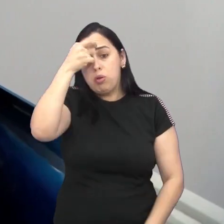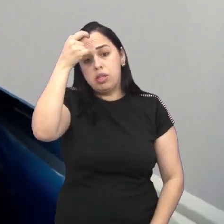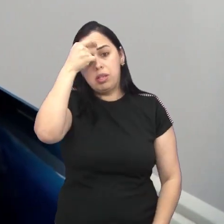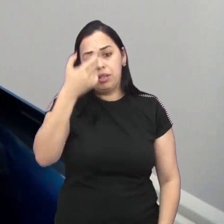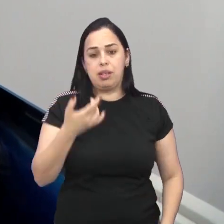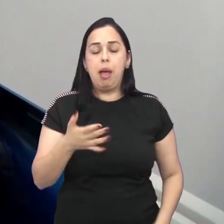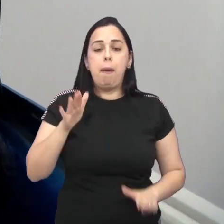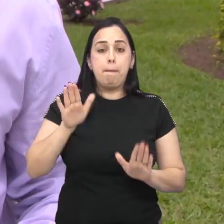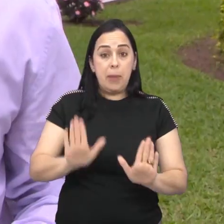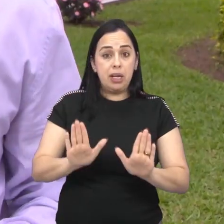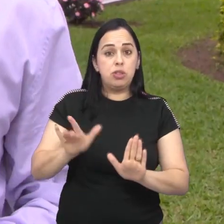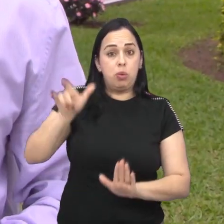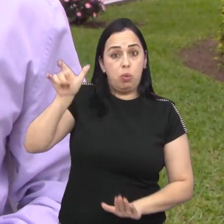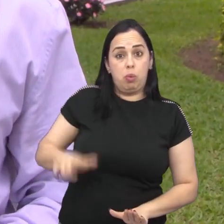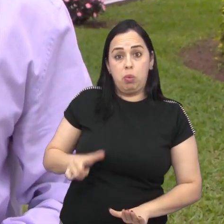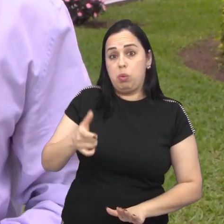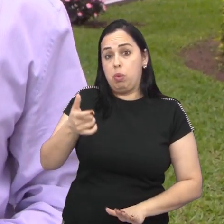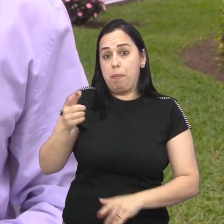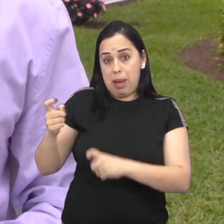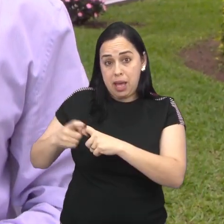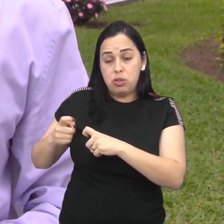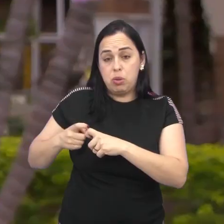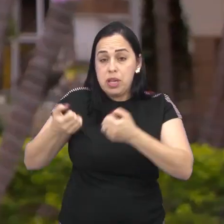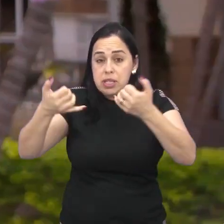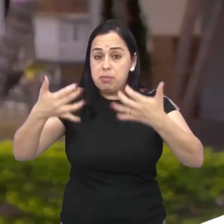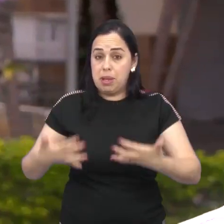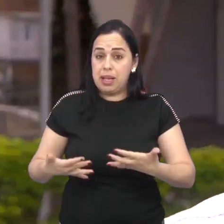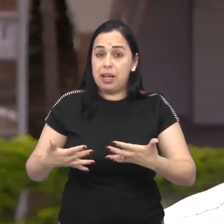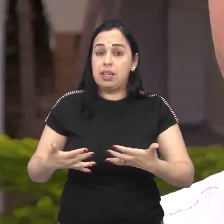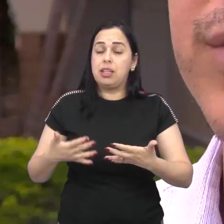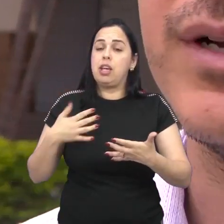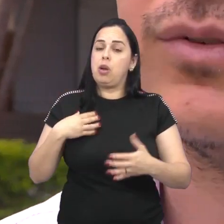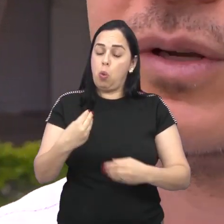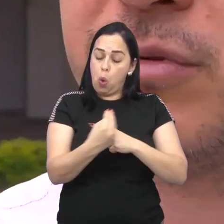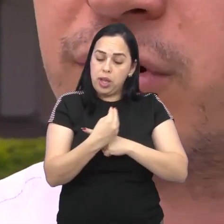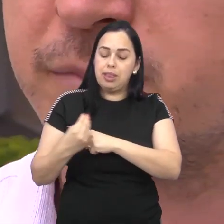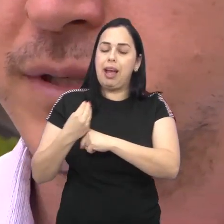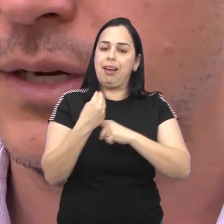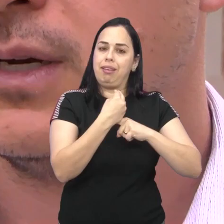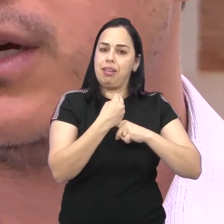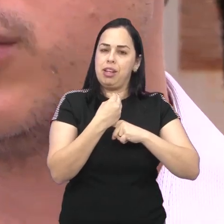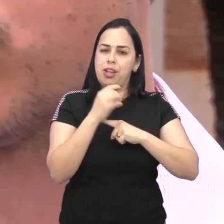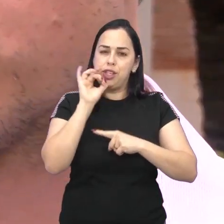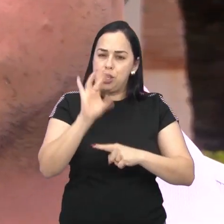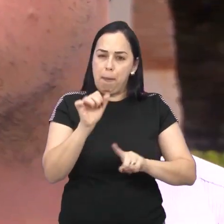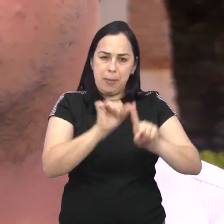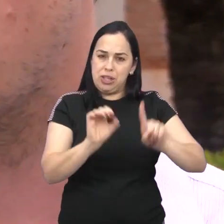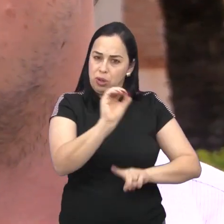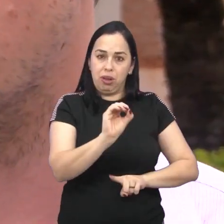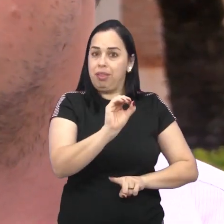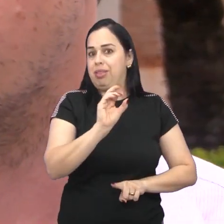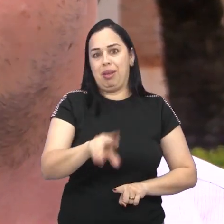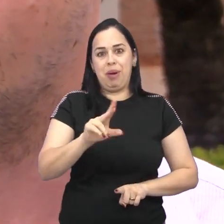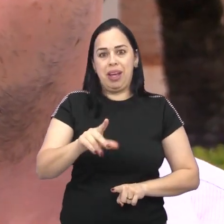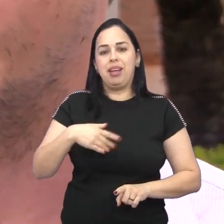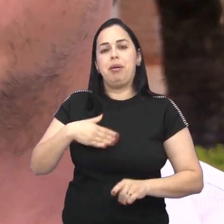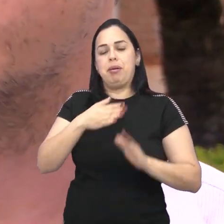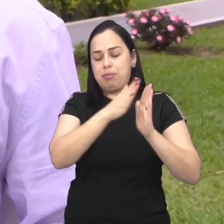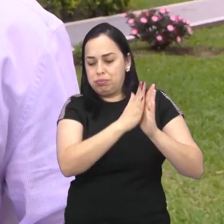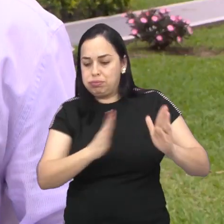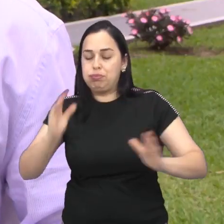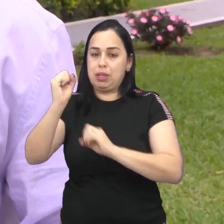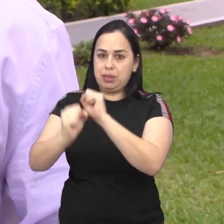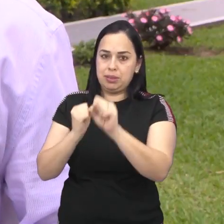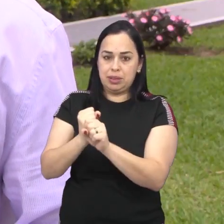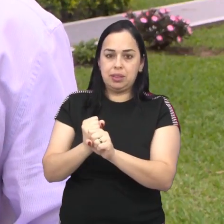de conscientização. Mas o mastologista lembra que os cuidados com a saúde da mulher devem acontecer o ano todo.